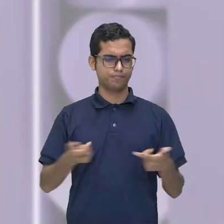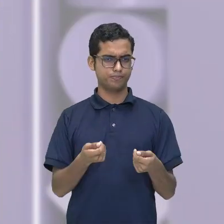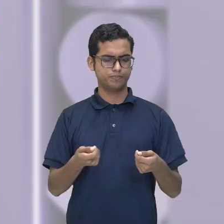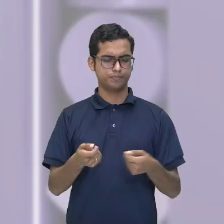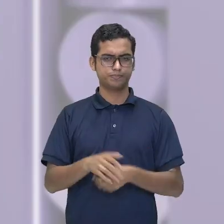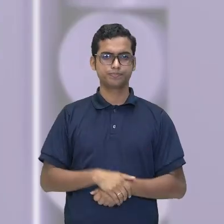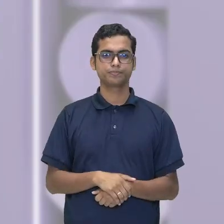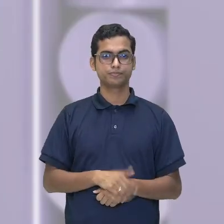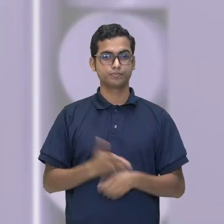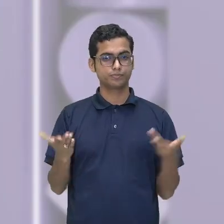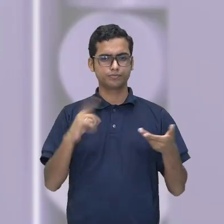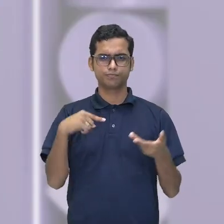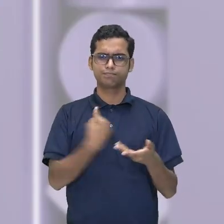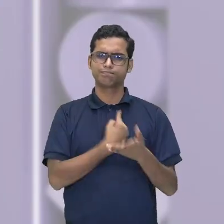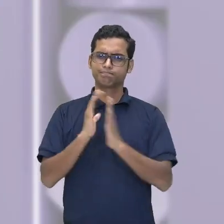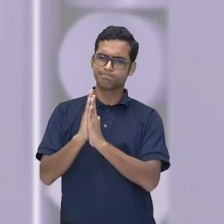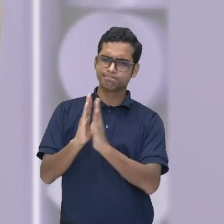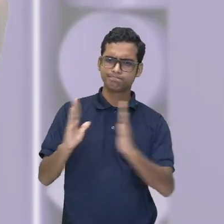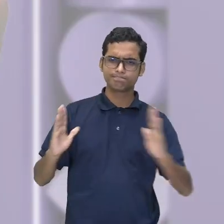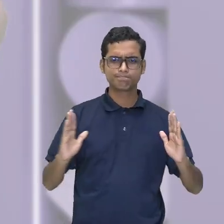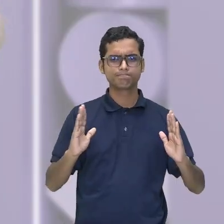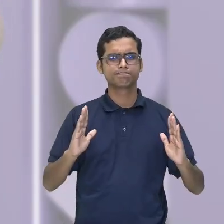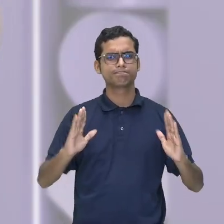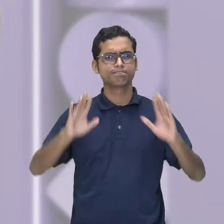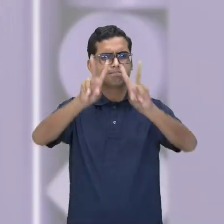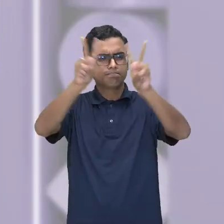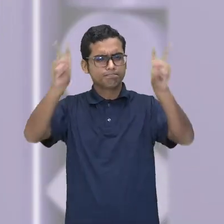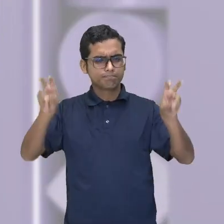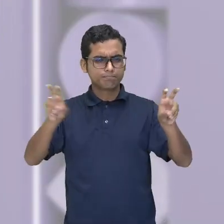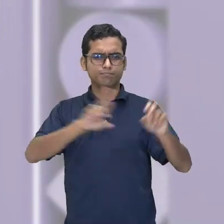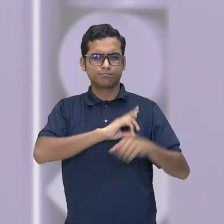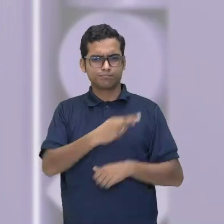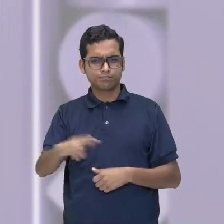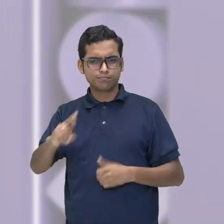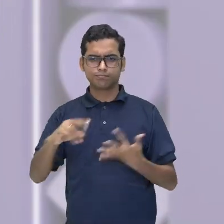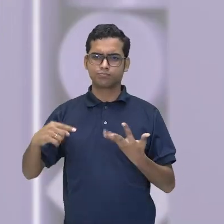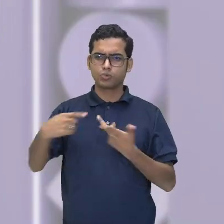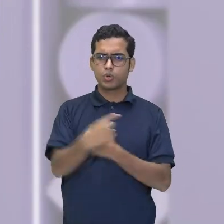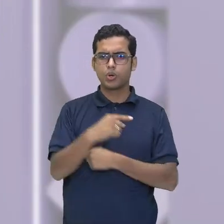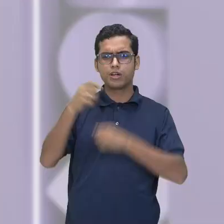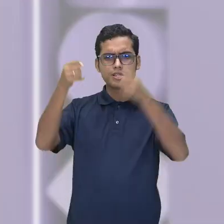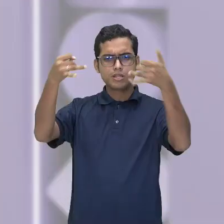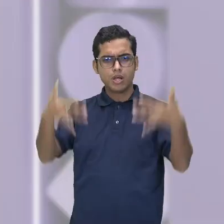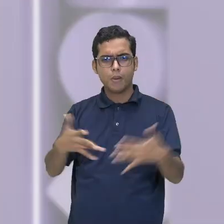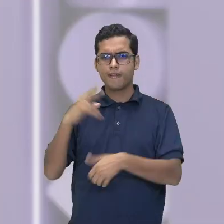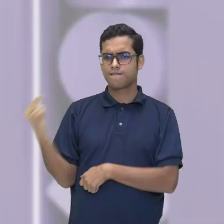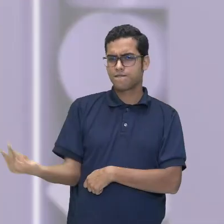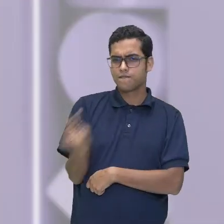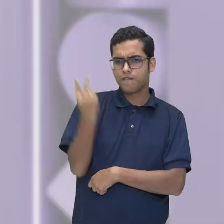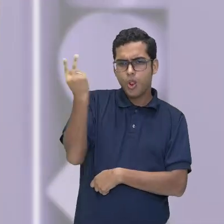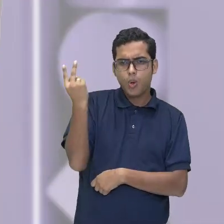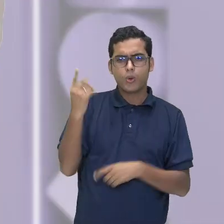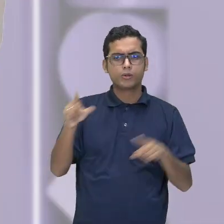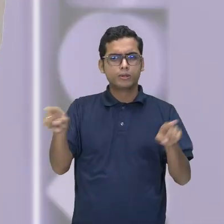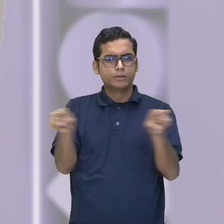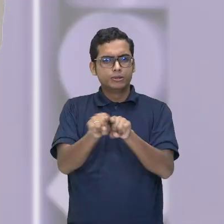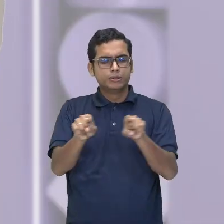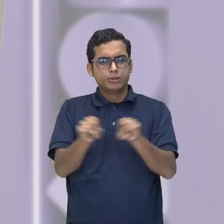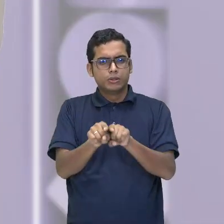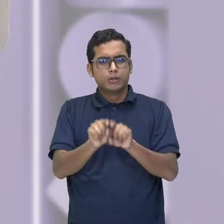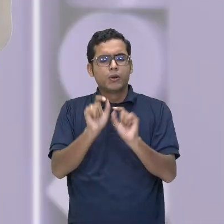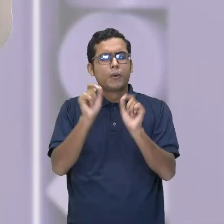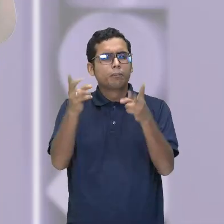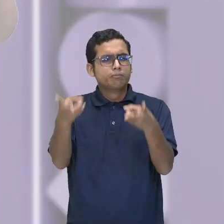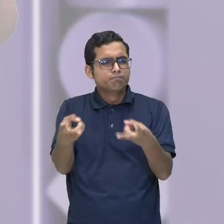bonito passeio sobre o que as várias religiões vão falar sobre valores. Você vai ver que, na verdade,